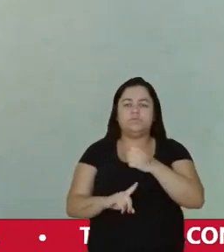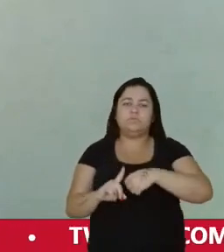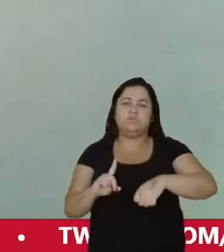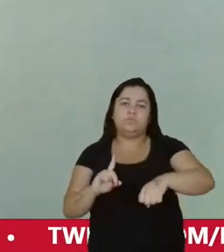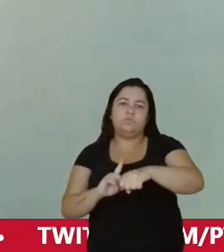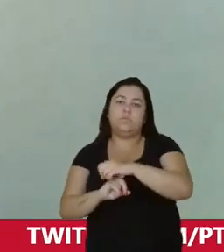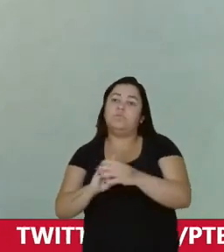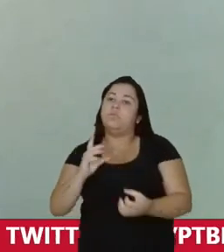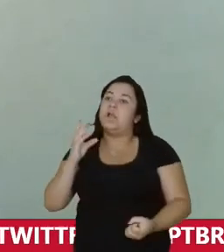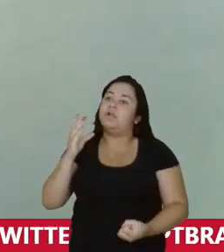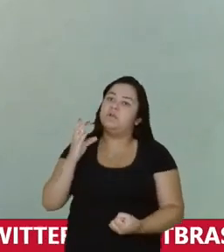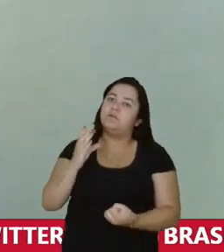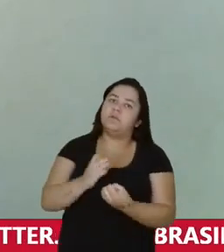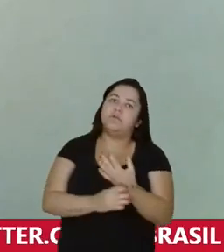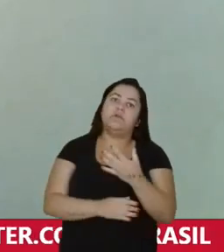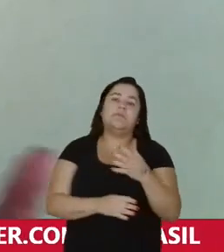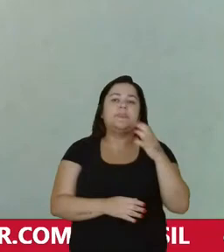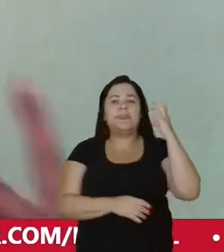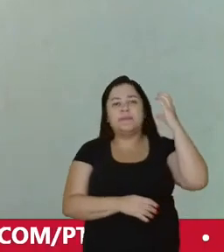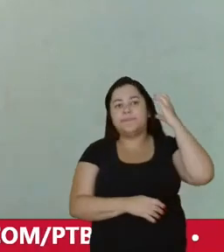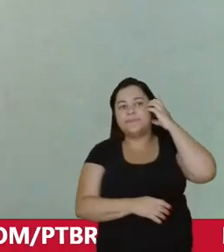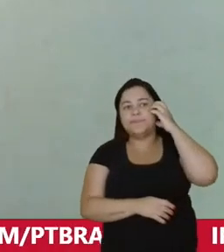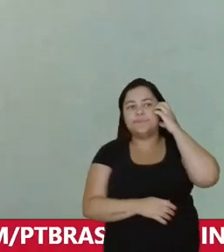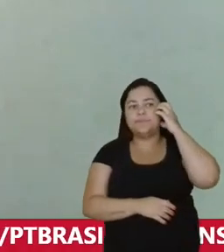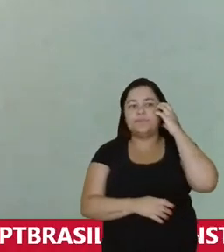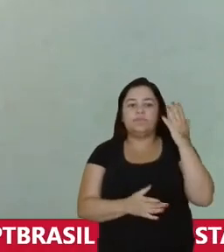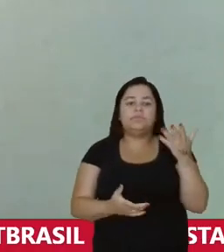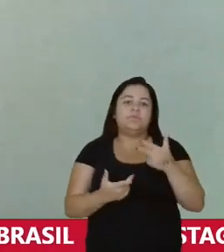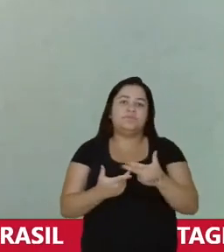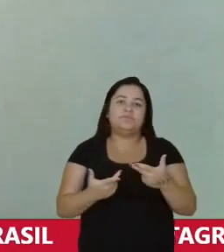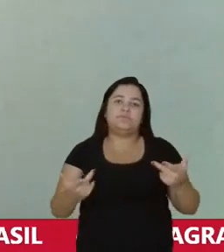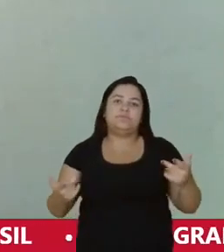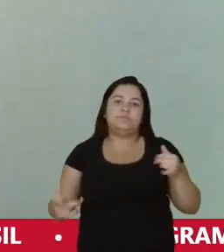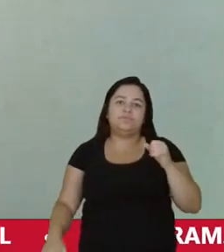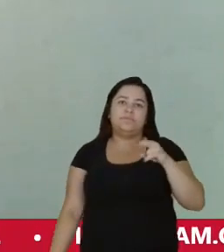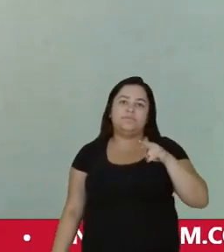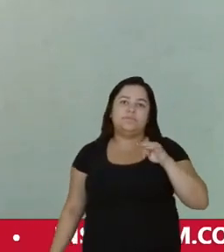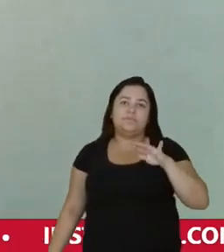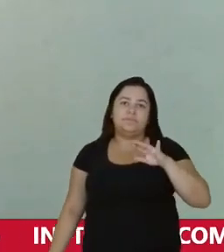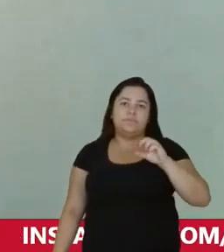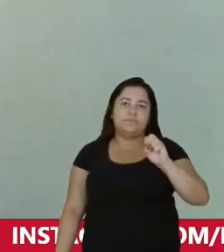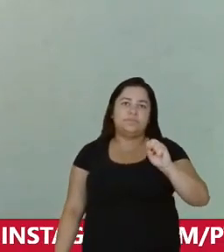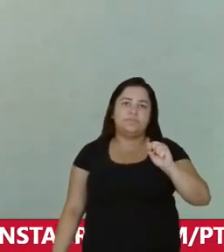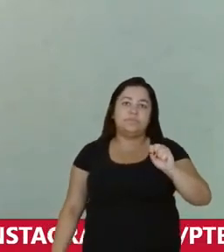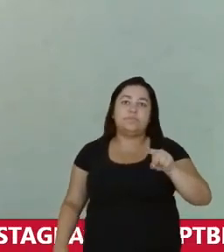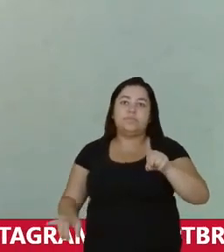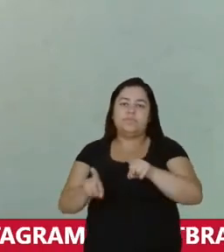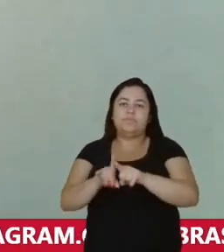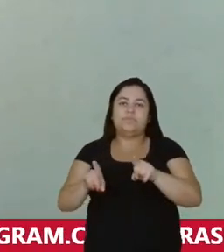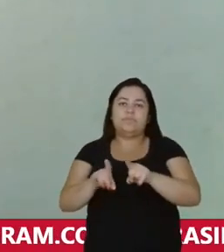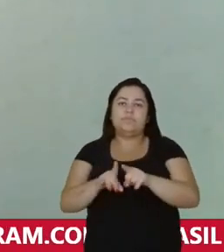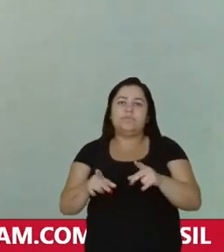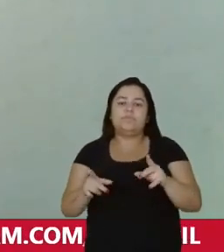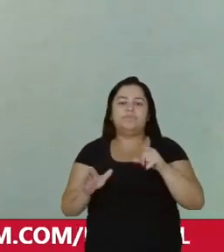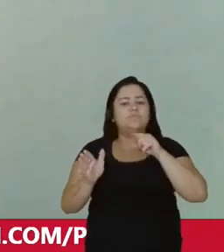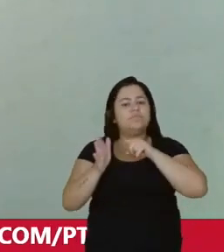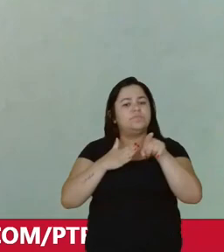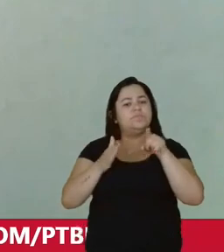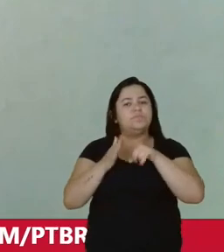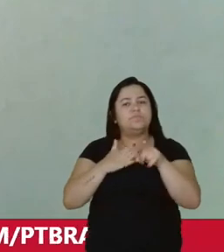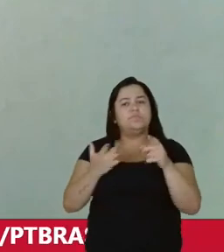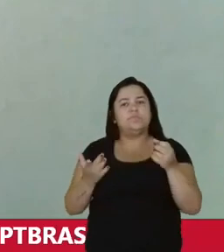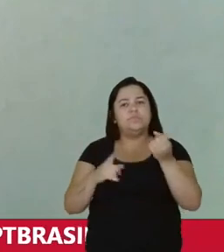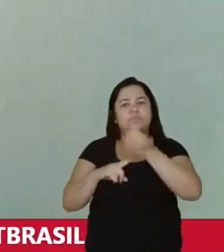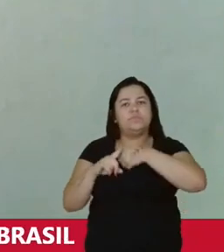para criar celular, coisas inúteis. Então, assim, passa por esse caminho de questionar a sociedade